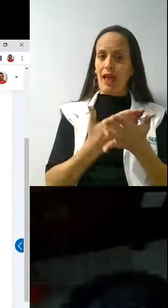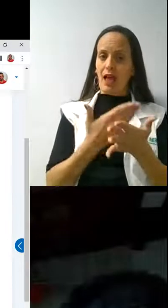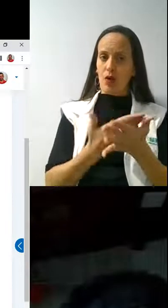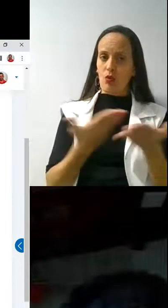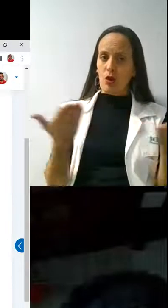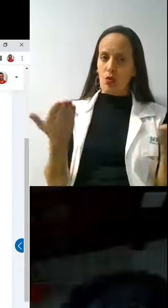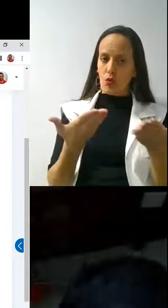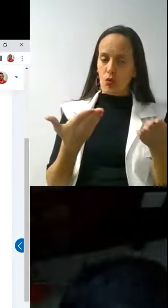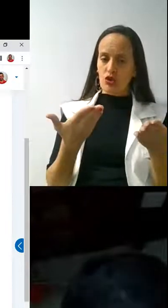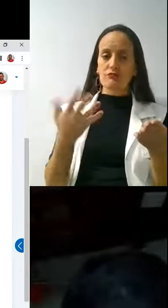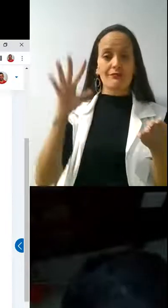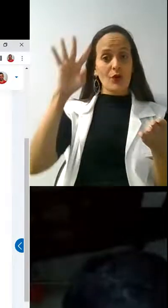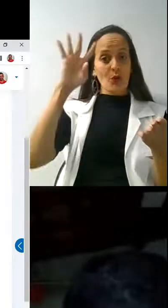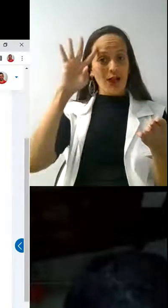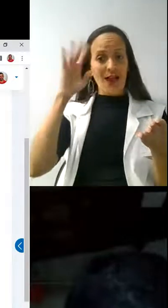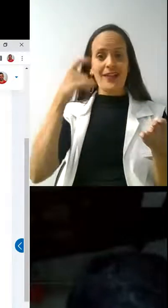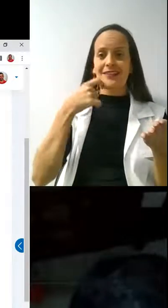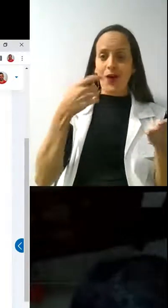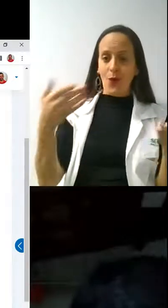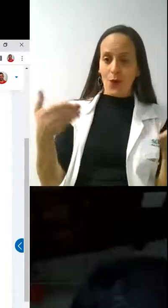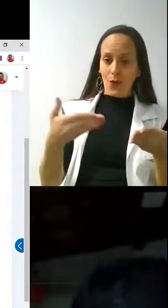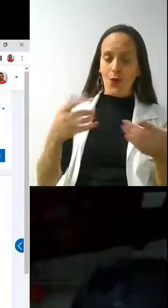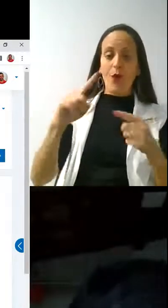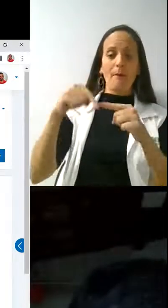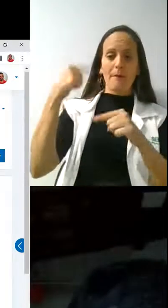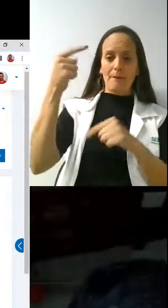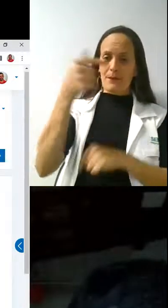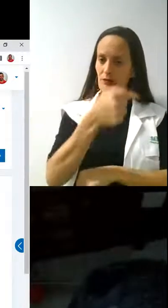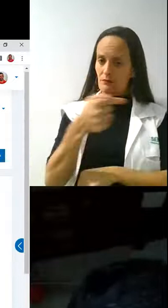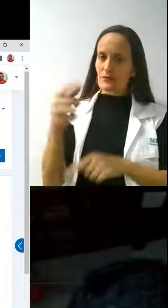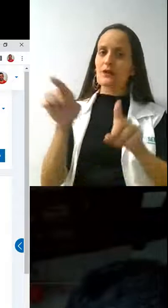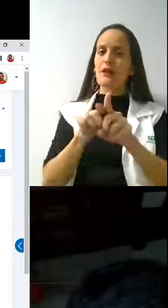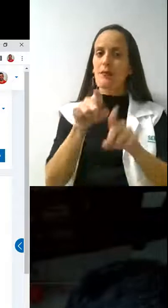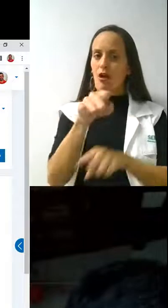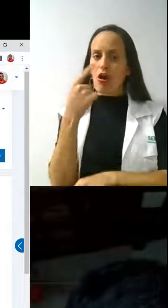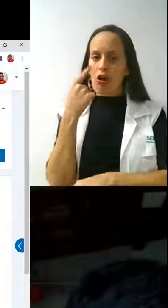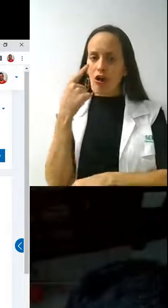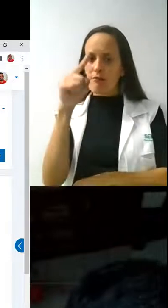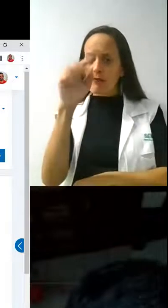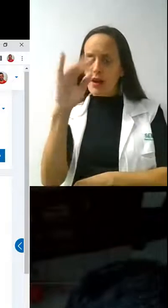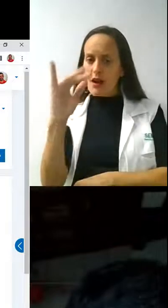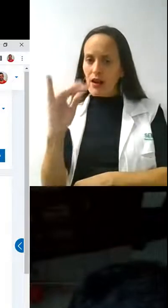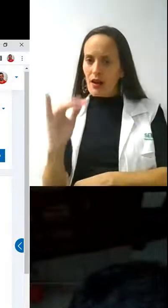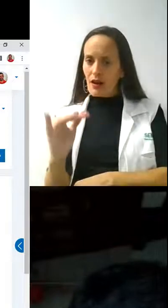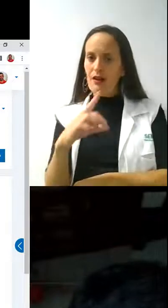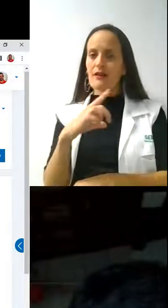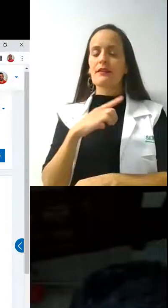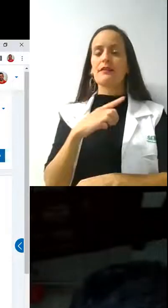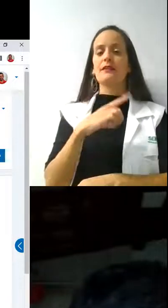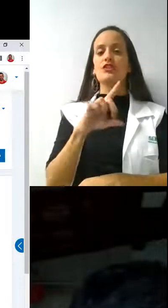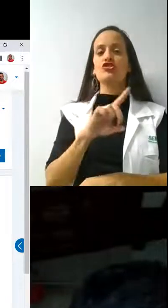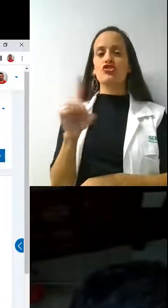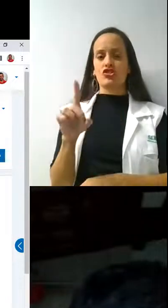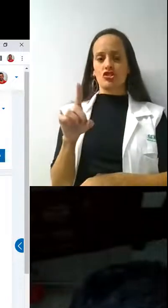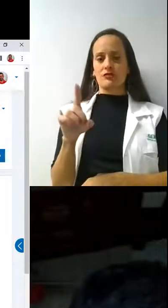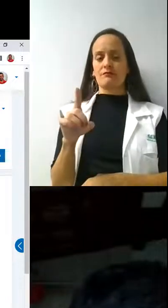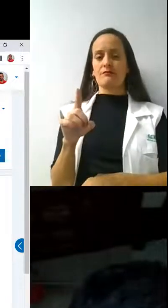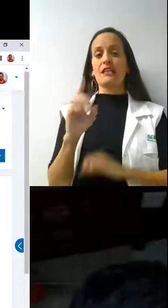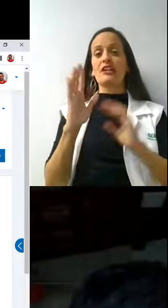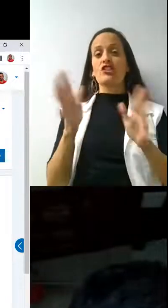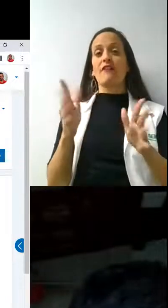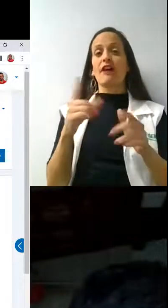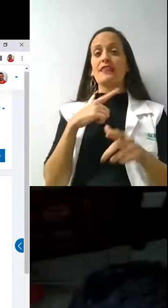segunda web hoje, dia 19. E na próxima semana, dia 24, a gente já vai fazer uma web dessa UC aqui, ó,